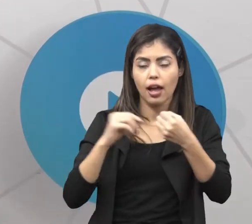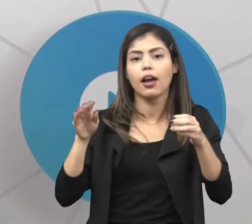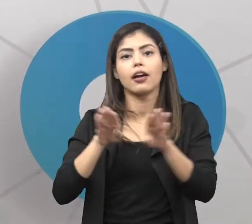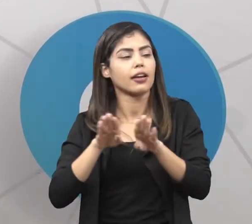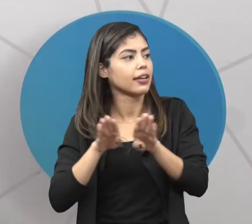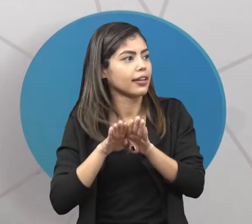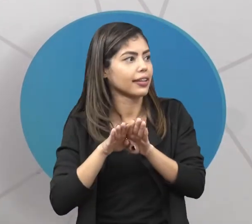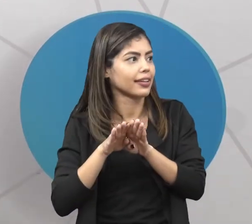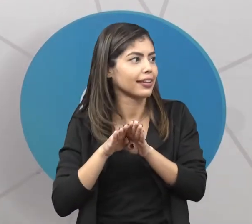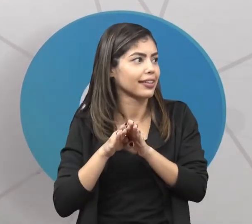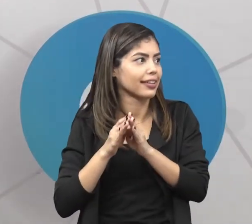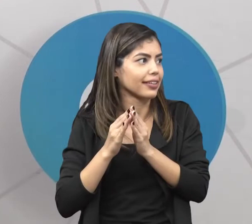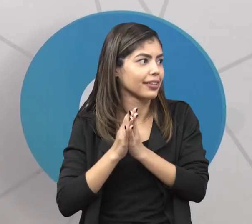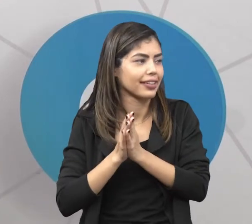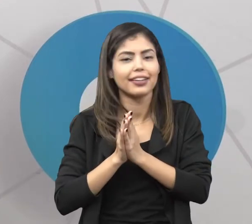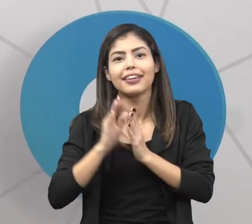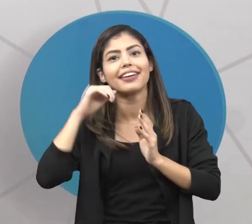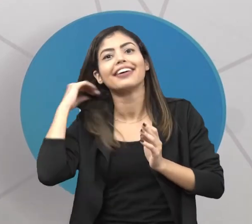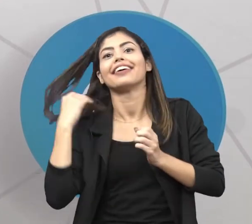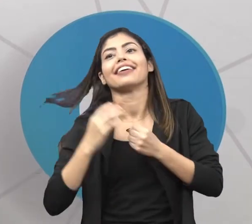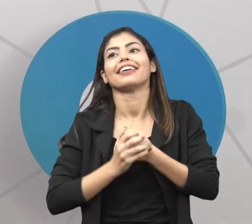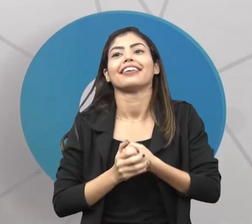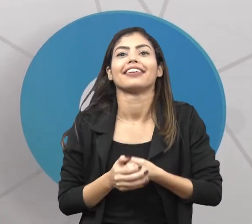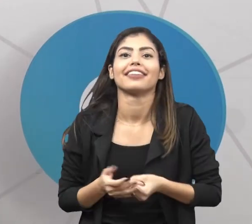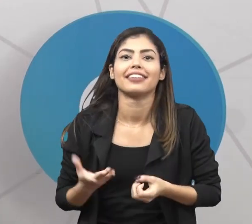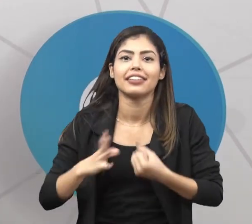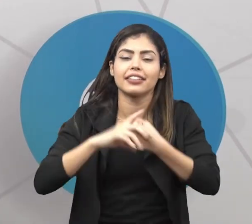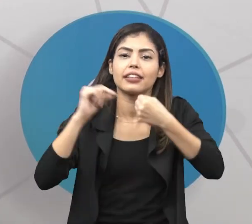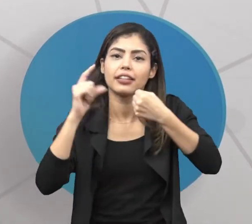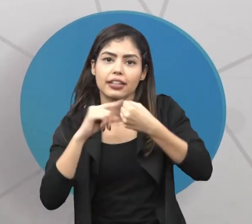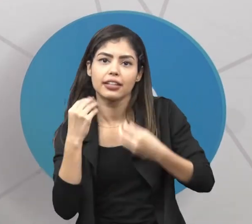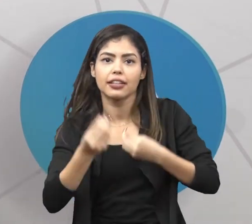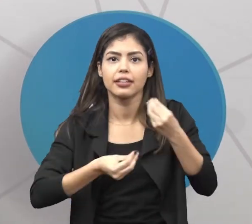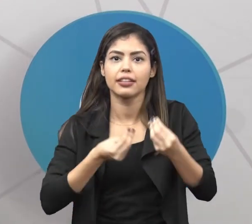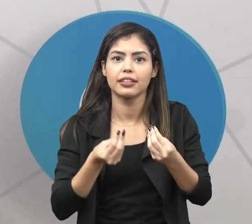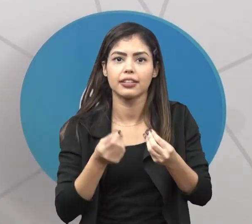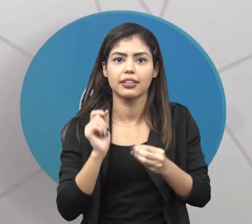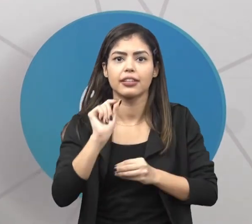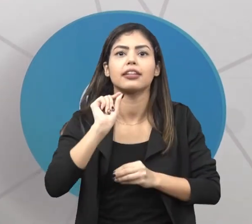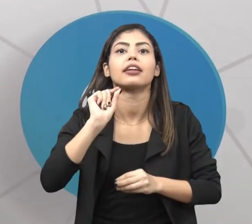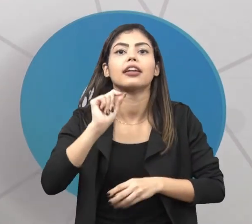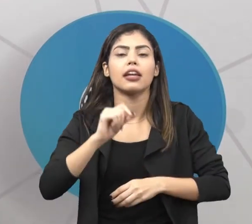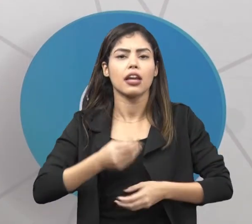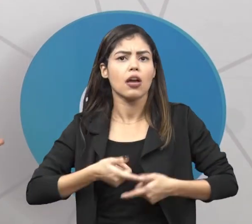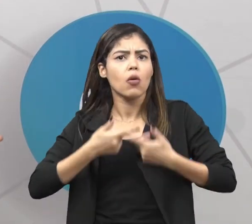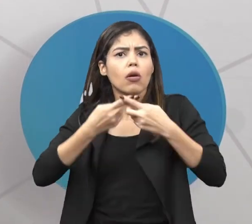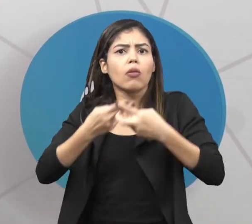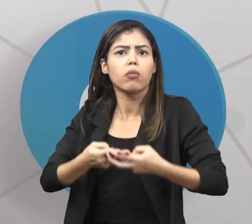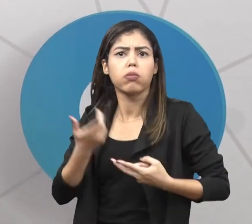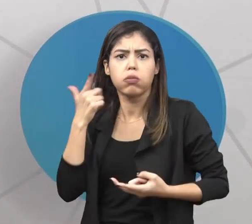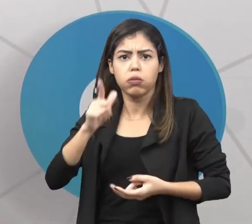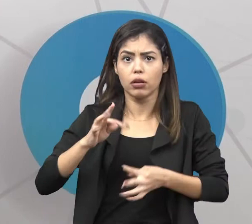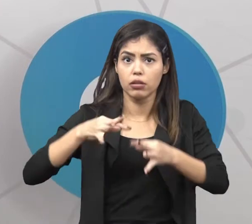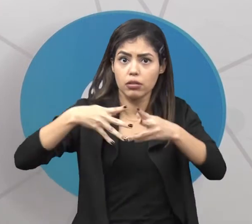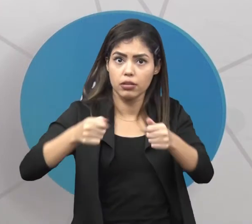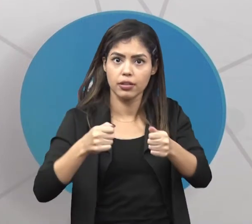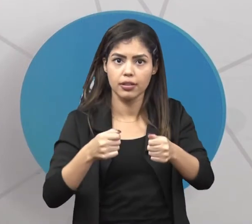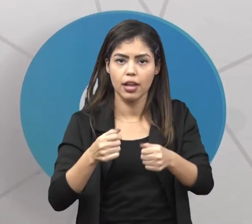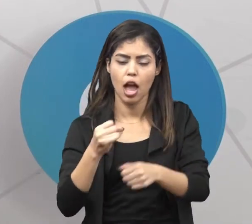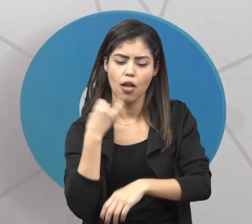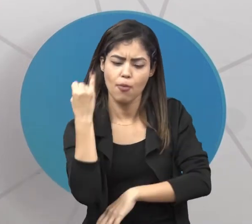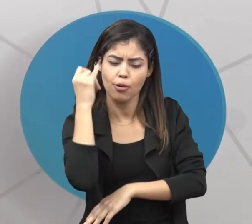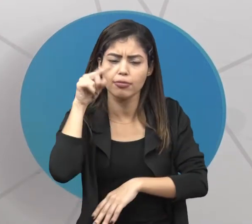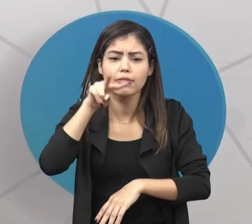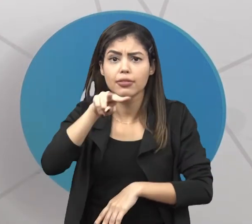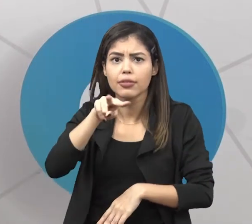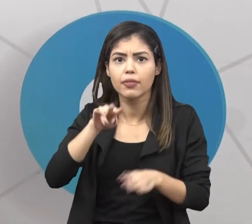argumenta, tropeçando na língua, né? Argumenta quem aguenta tudo isso. E ela é muito